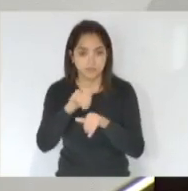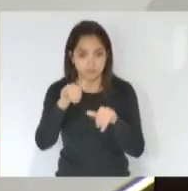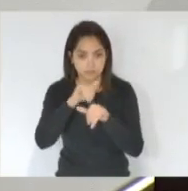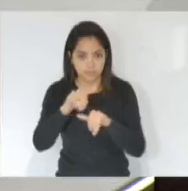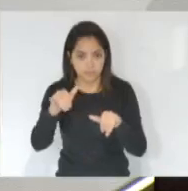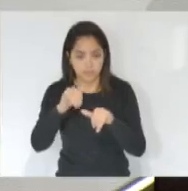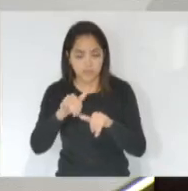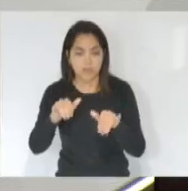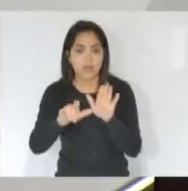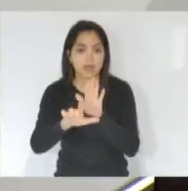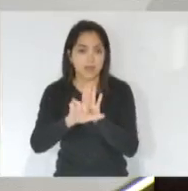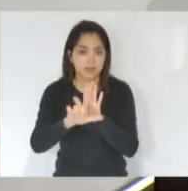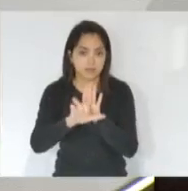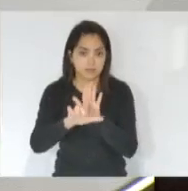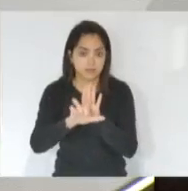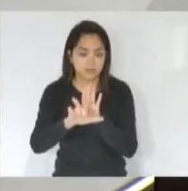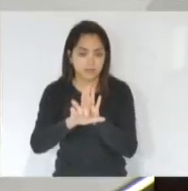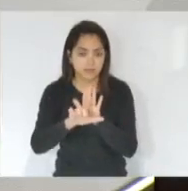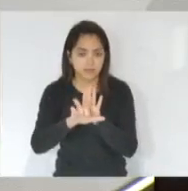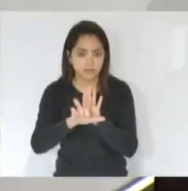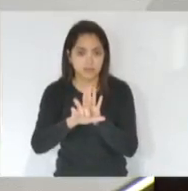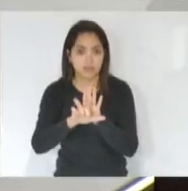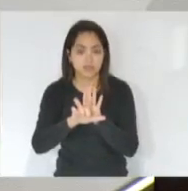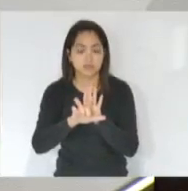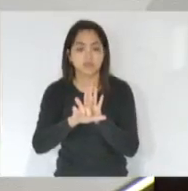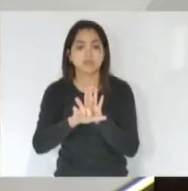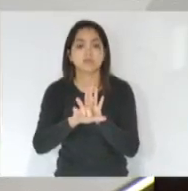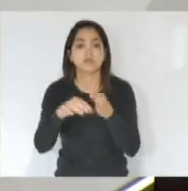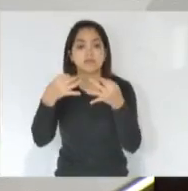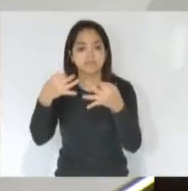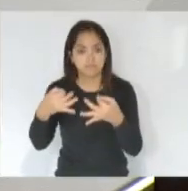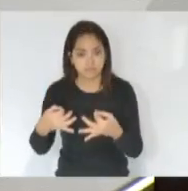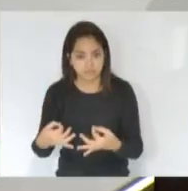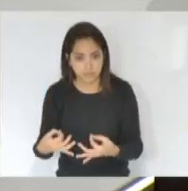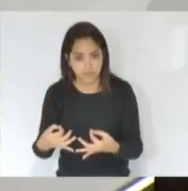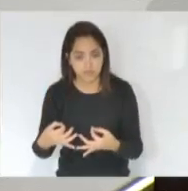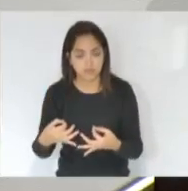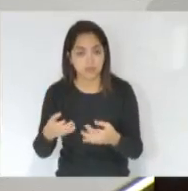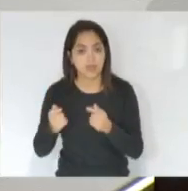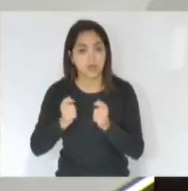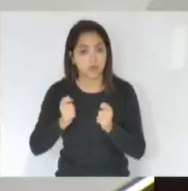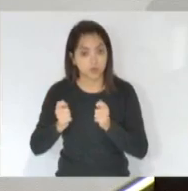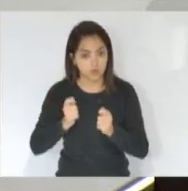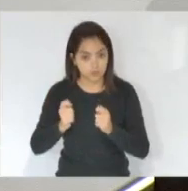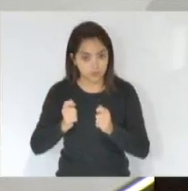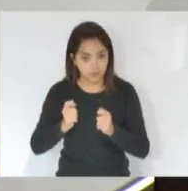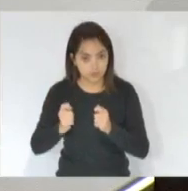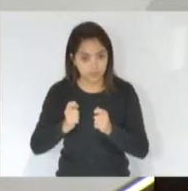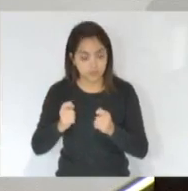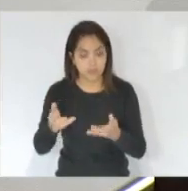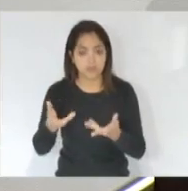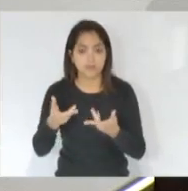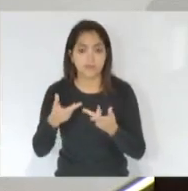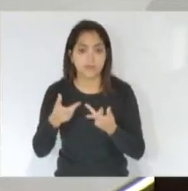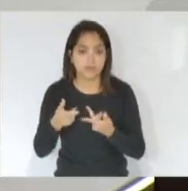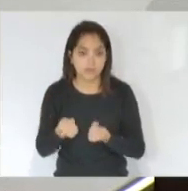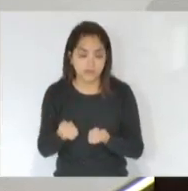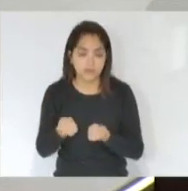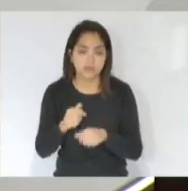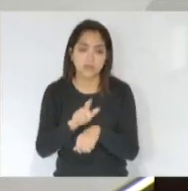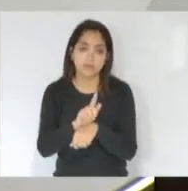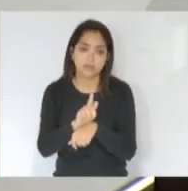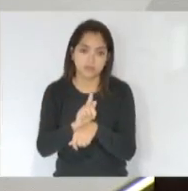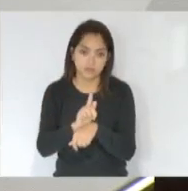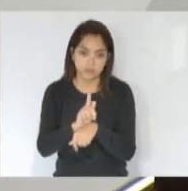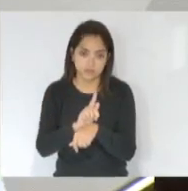legalidade, impessoalidade, moralidade, economicidade e eficiência na gestão do